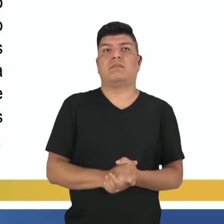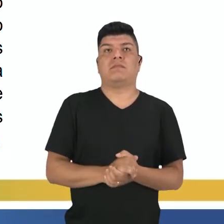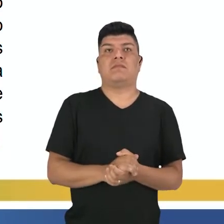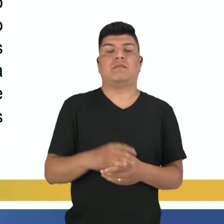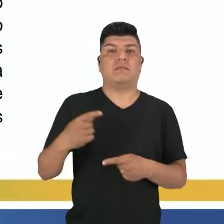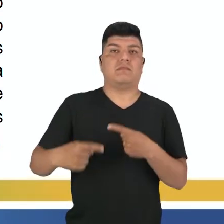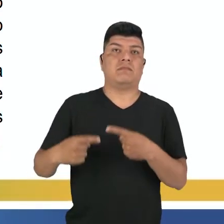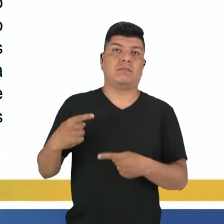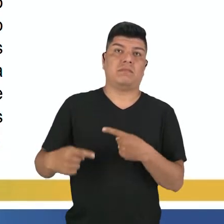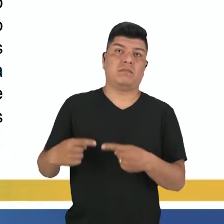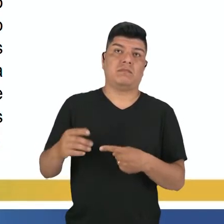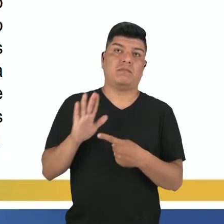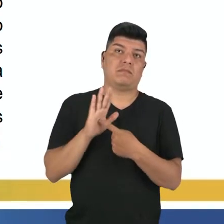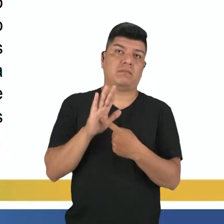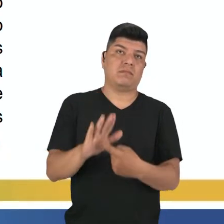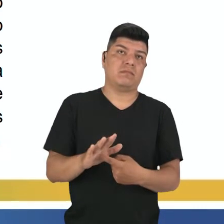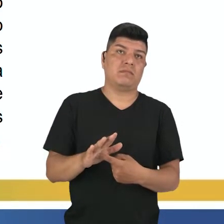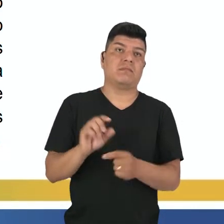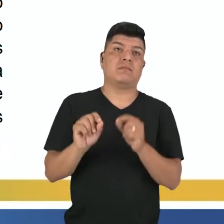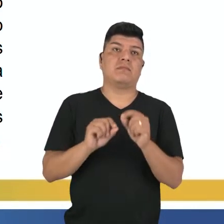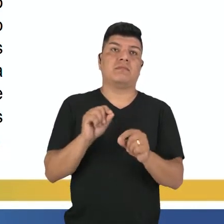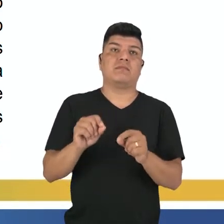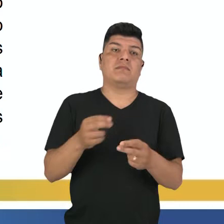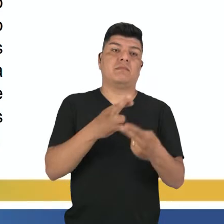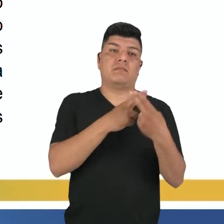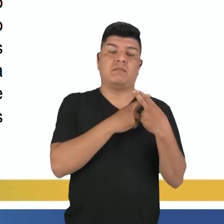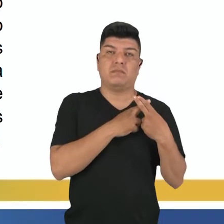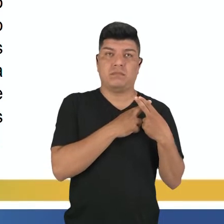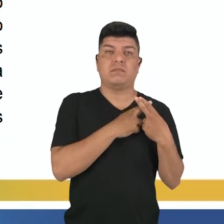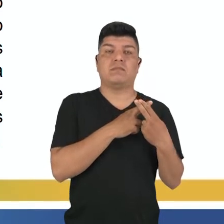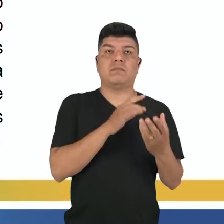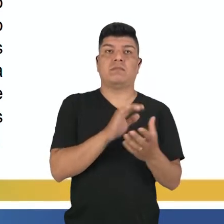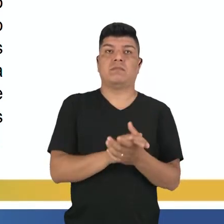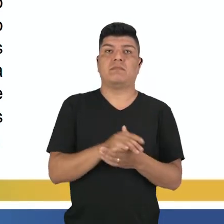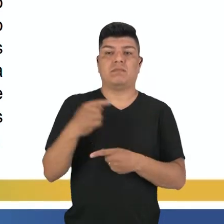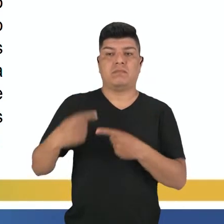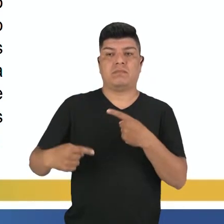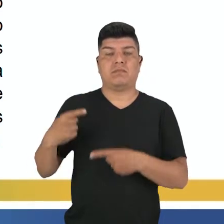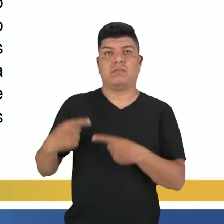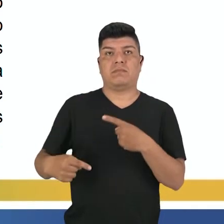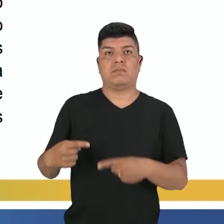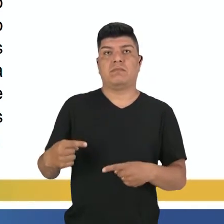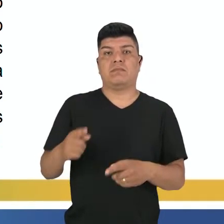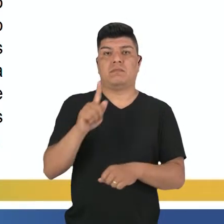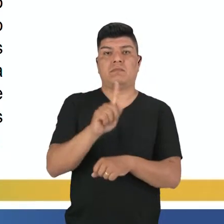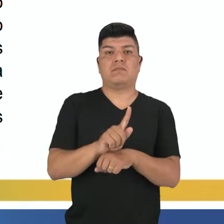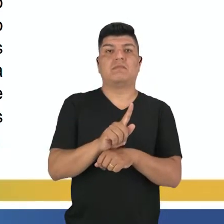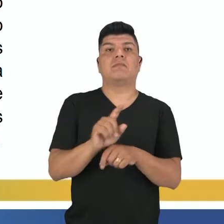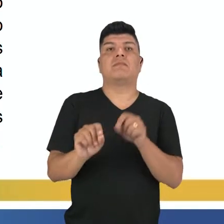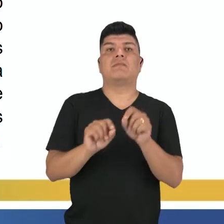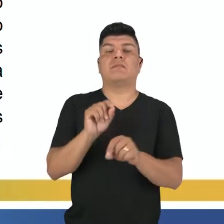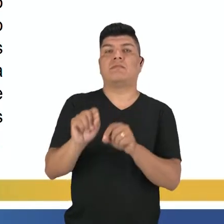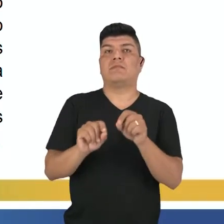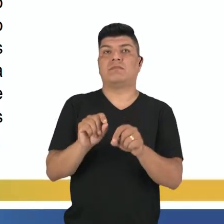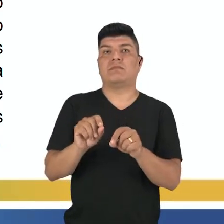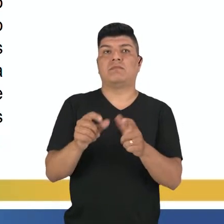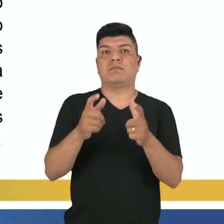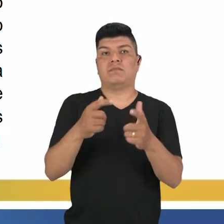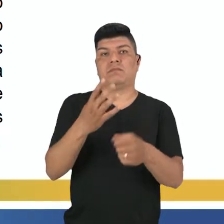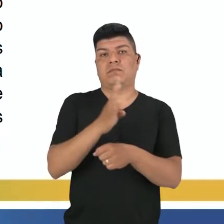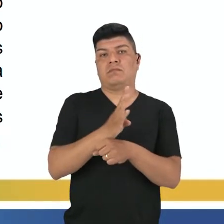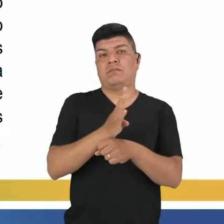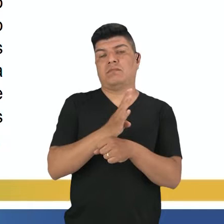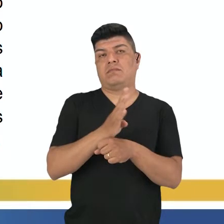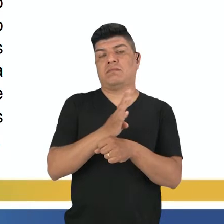Essas políticas, elas demonstram a intenção e o compromisso dos políticos, dos gestores que estão durante esses